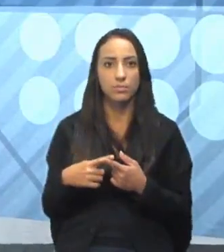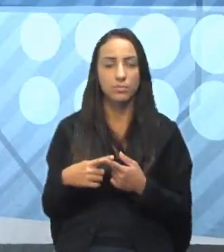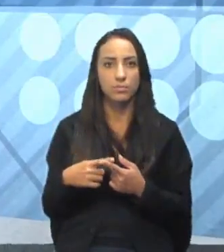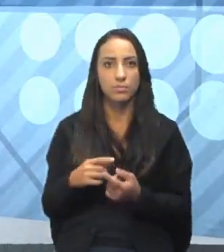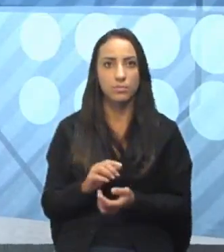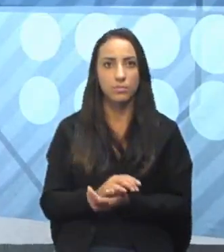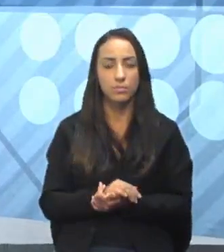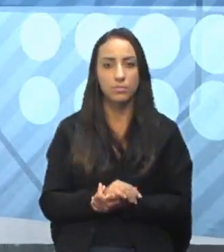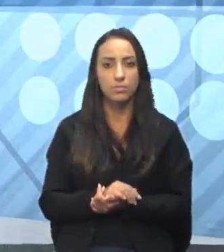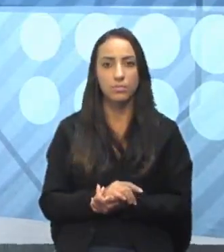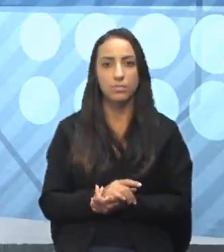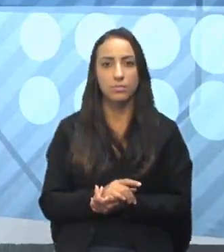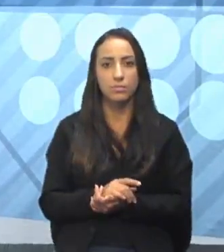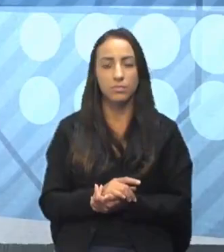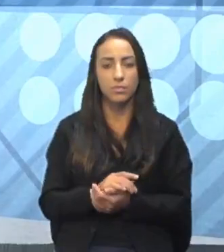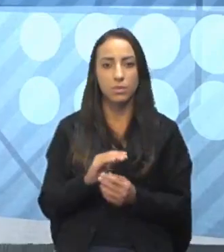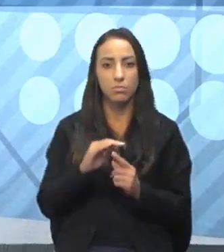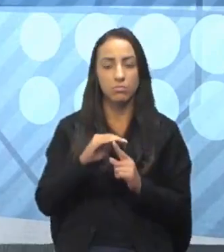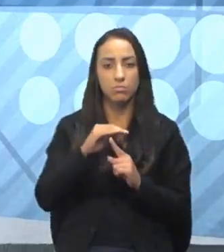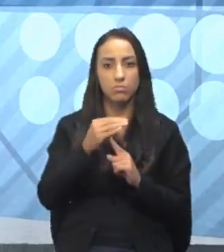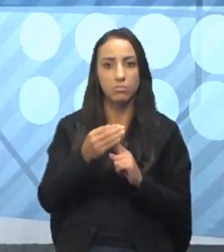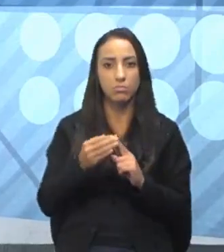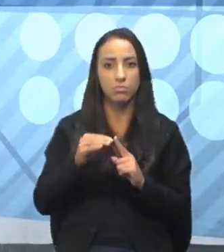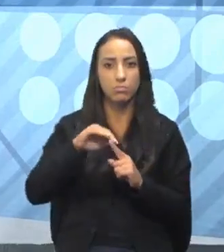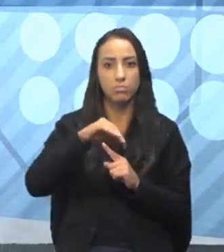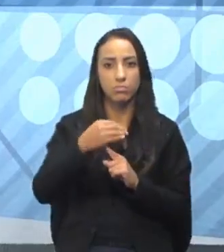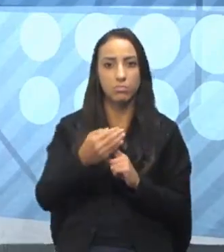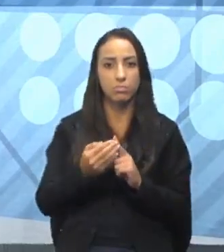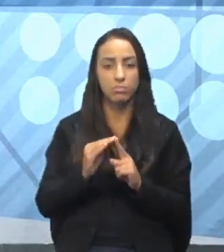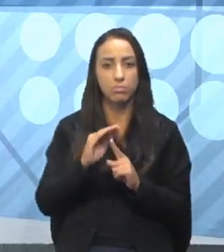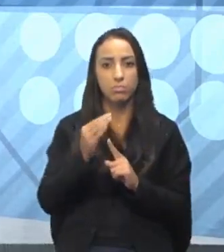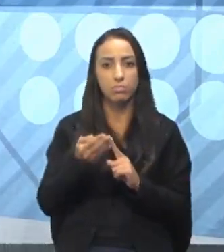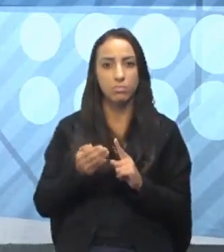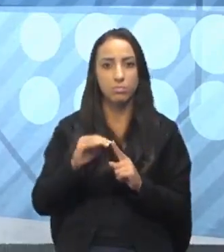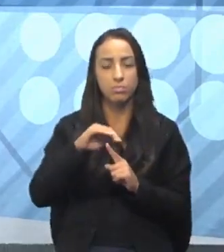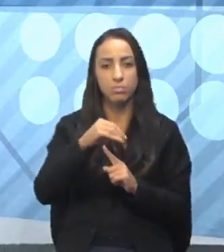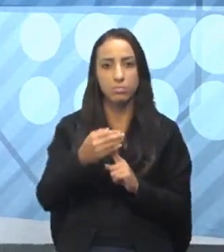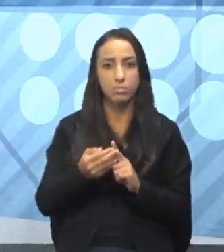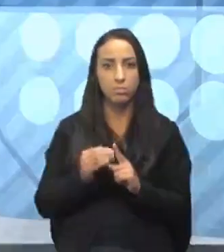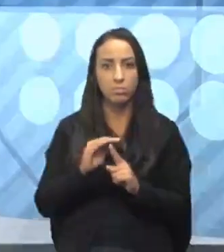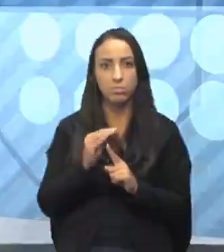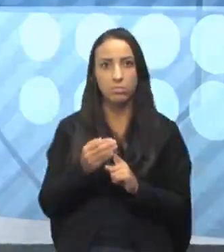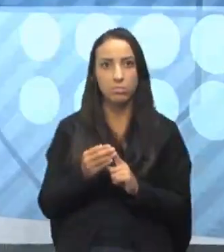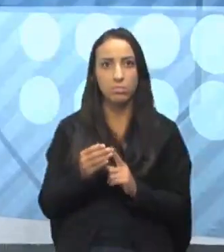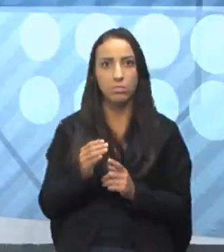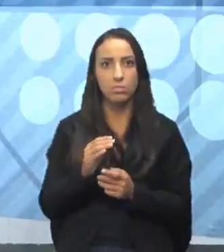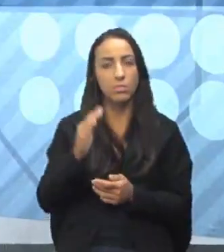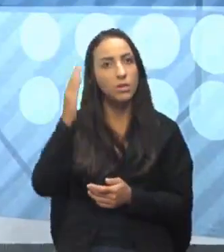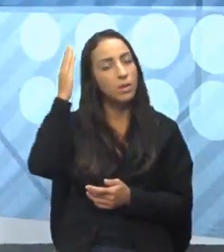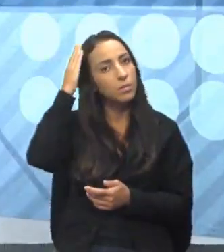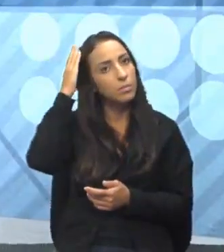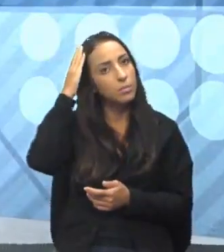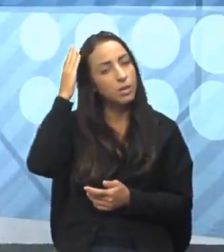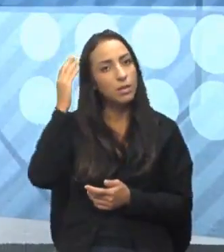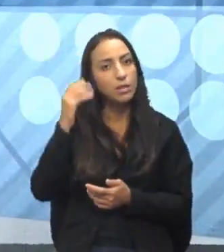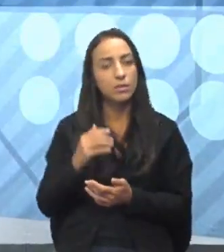essa finalidade de recobrir partes desiguais do nosso corpo. Então,